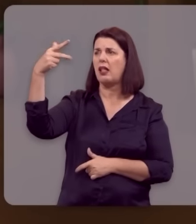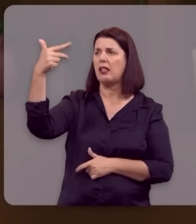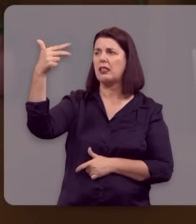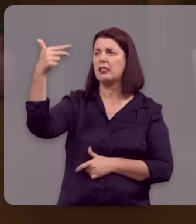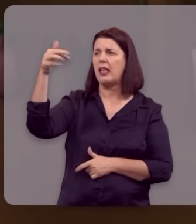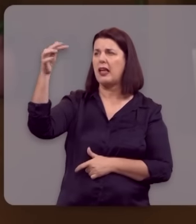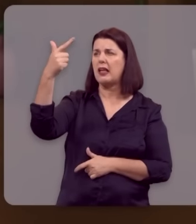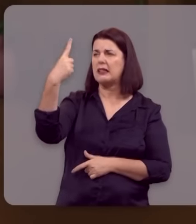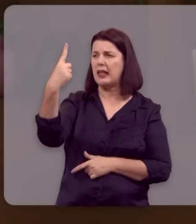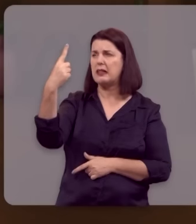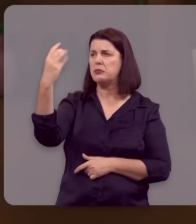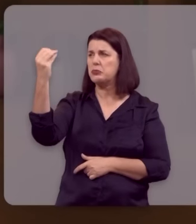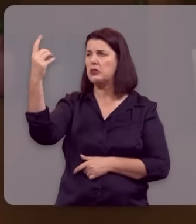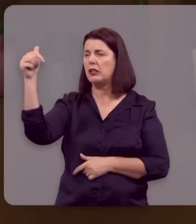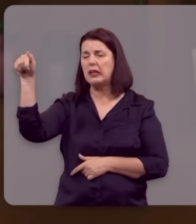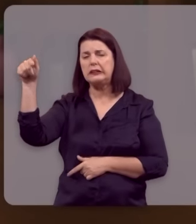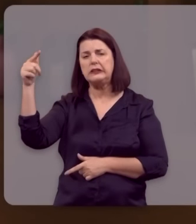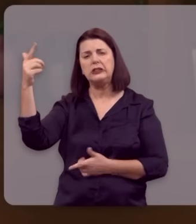potência.